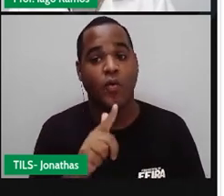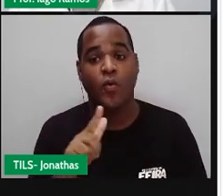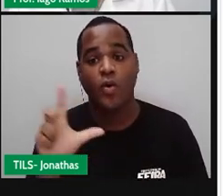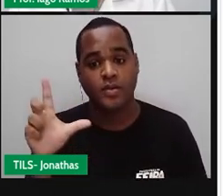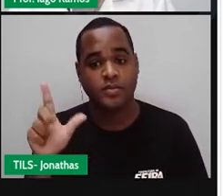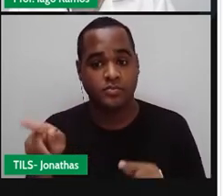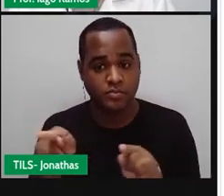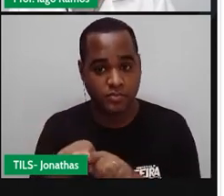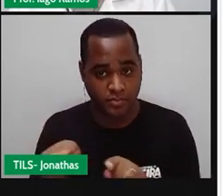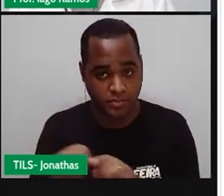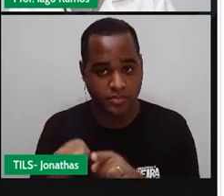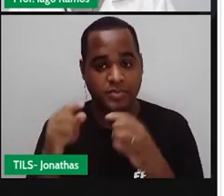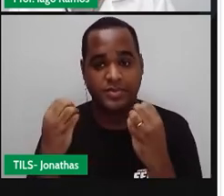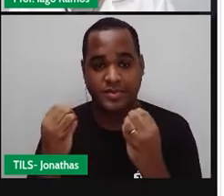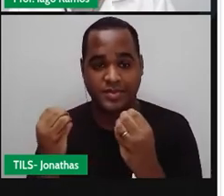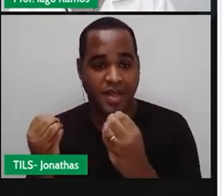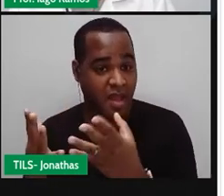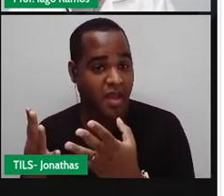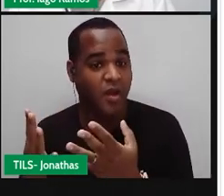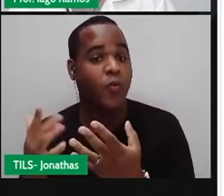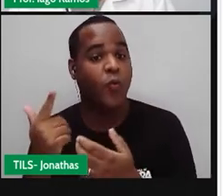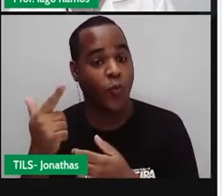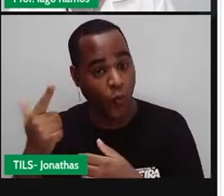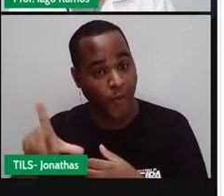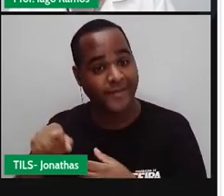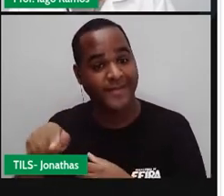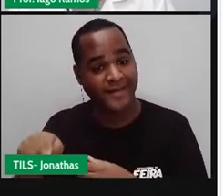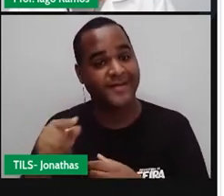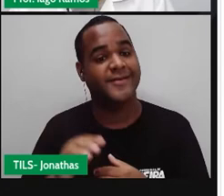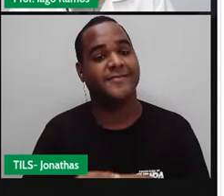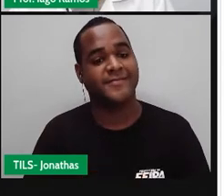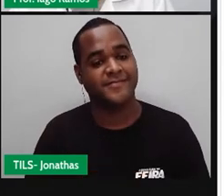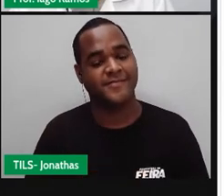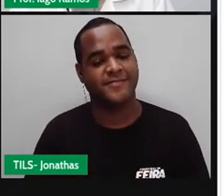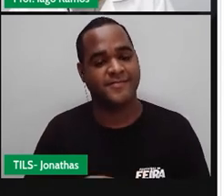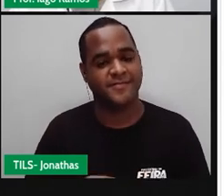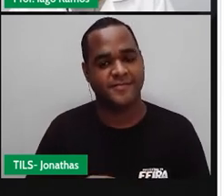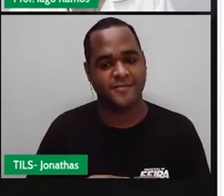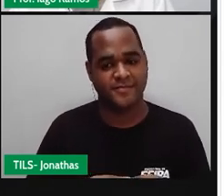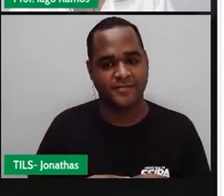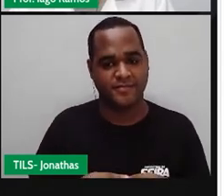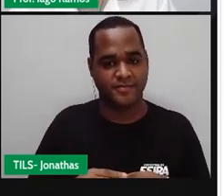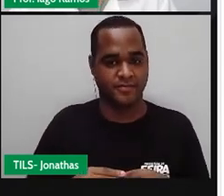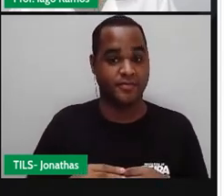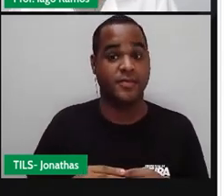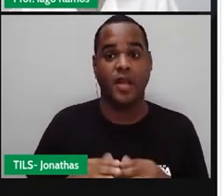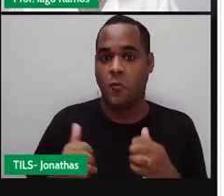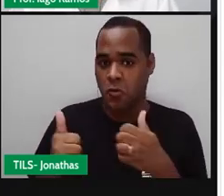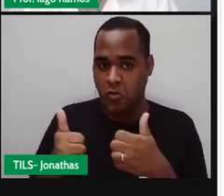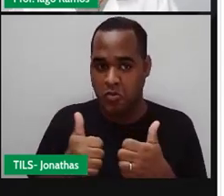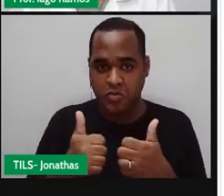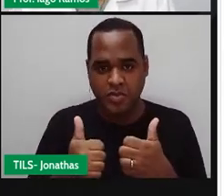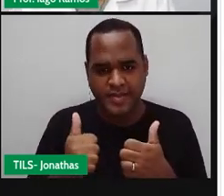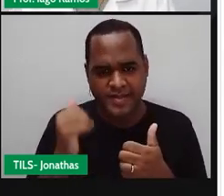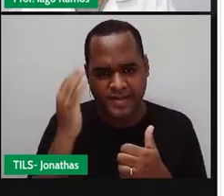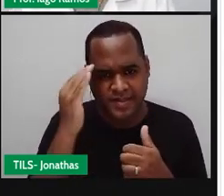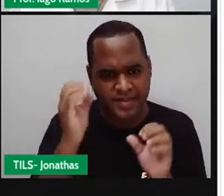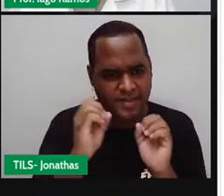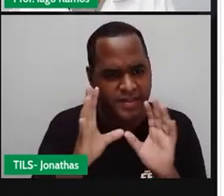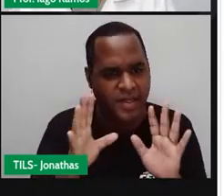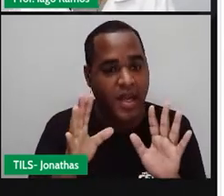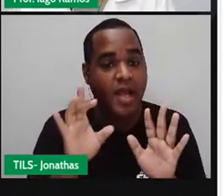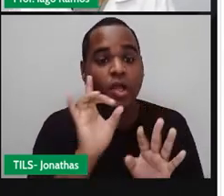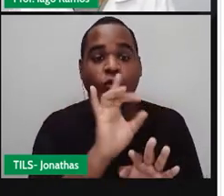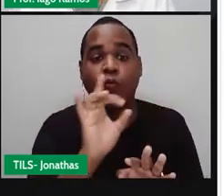eu vou dar para esse menininho aqui no final Tá bom então até agora cada